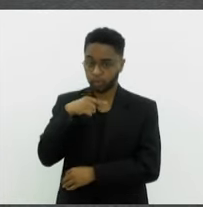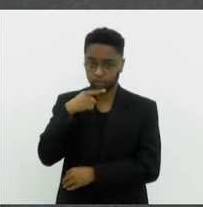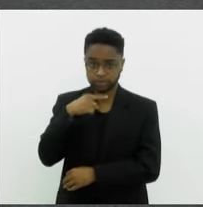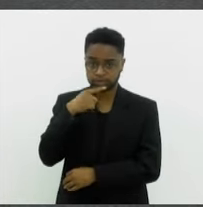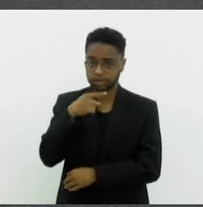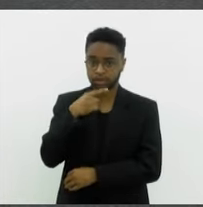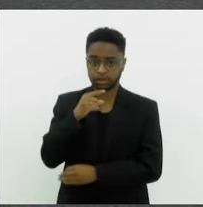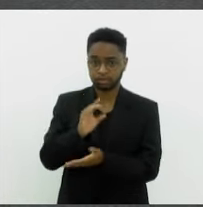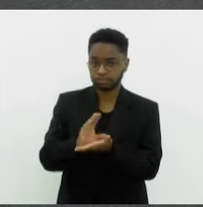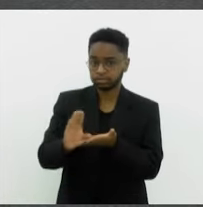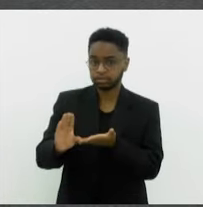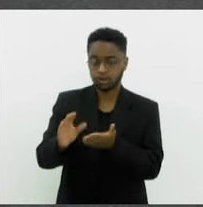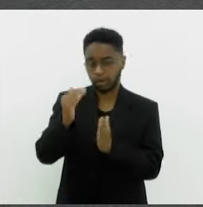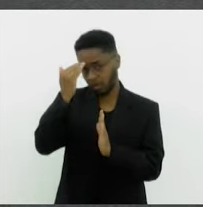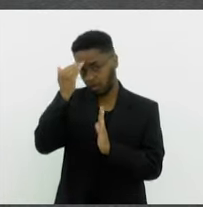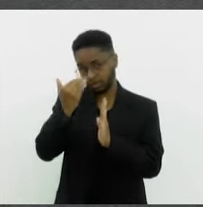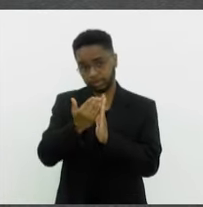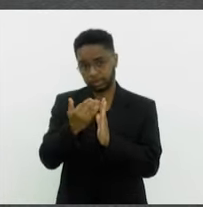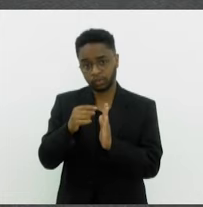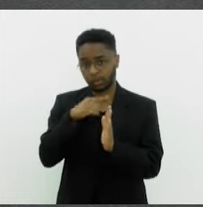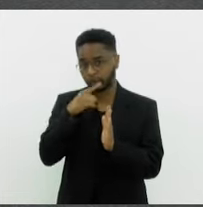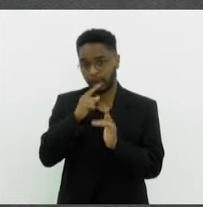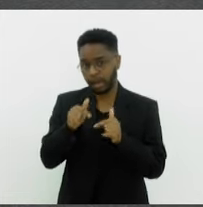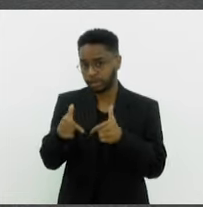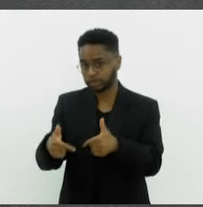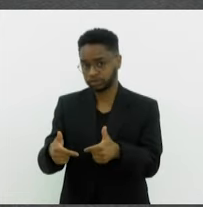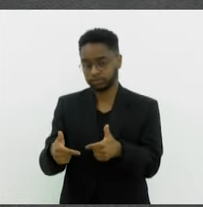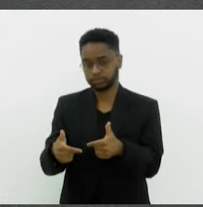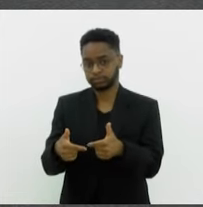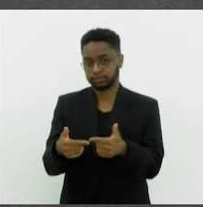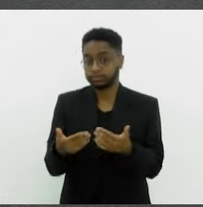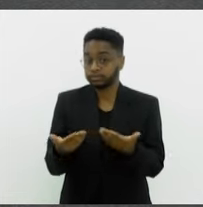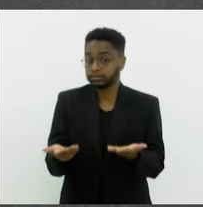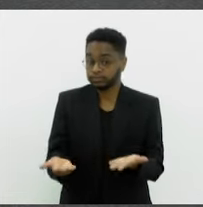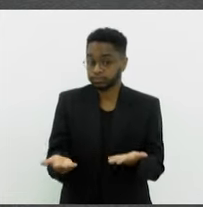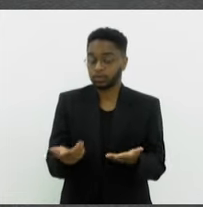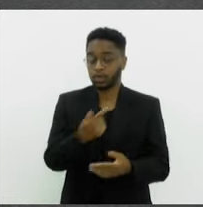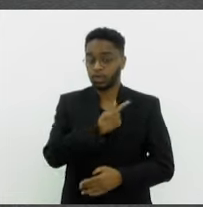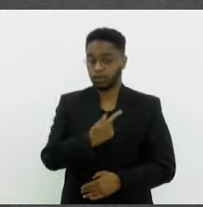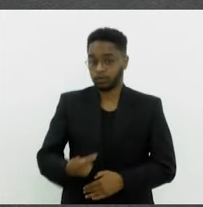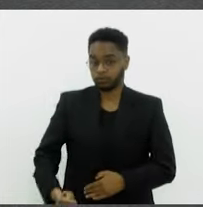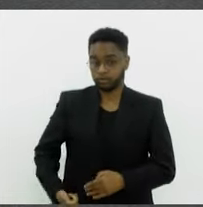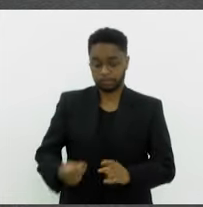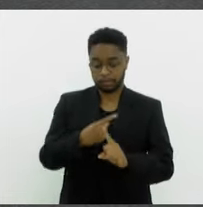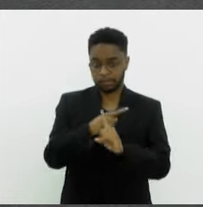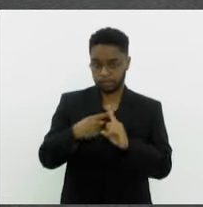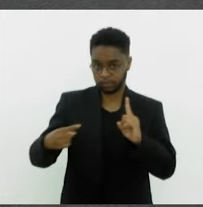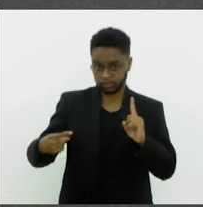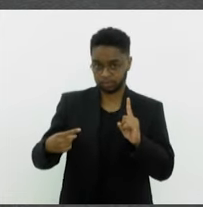sejam executadas. Então, como o governador vetou um ponto